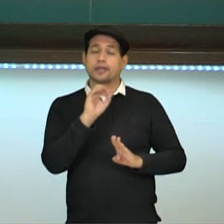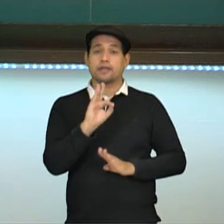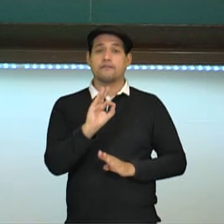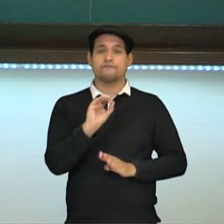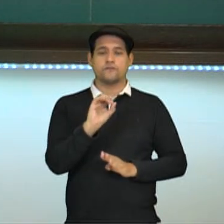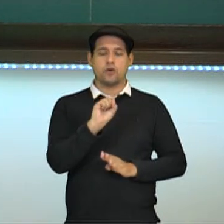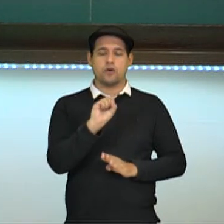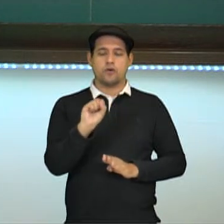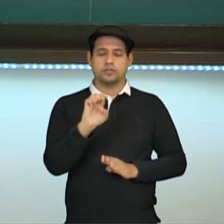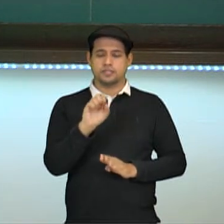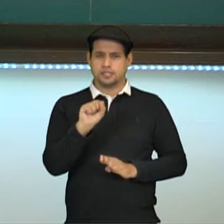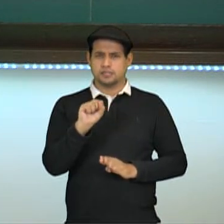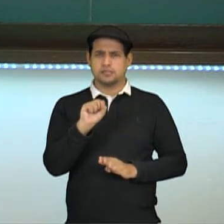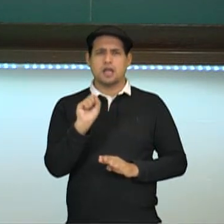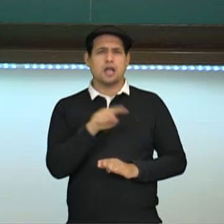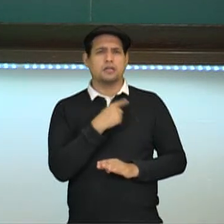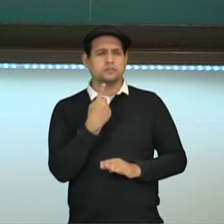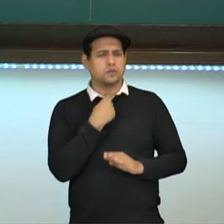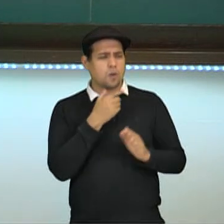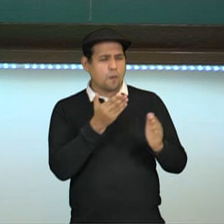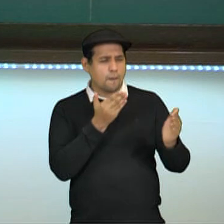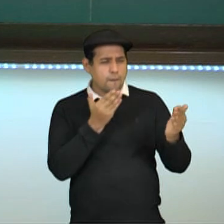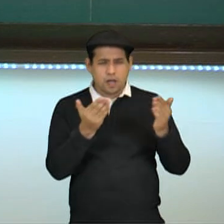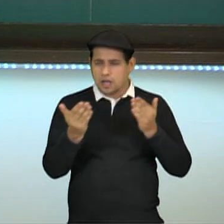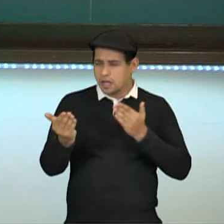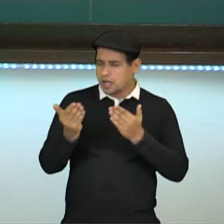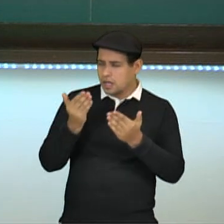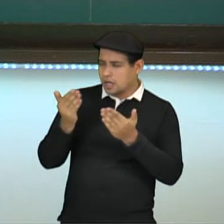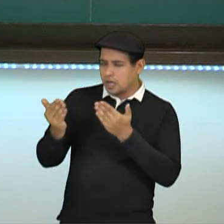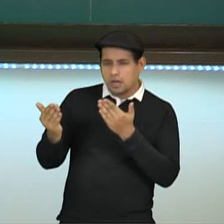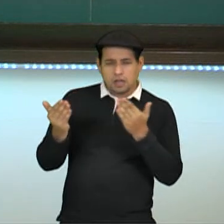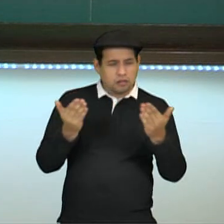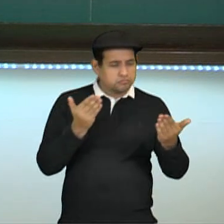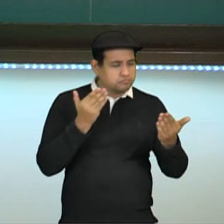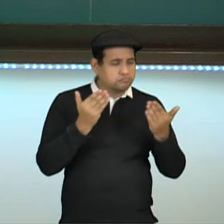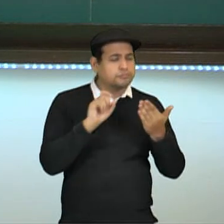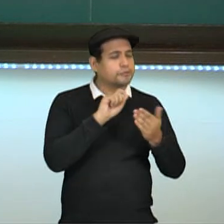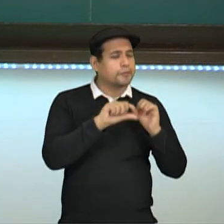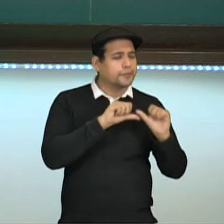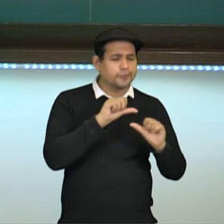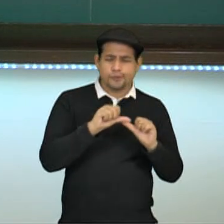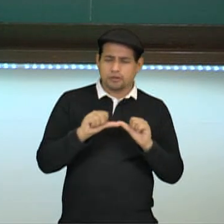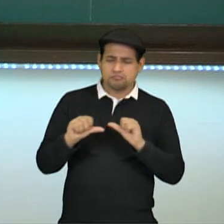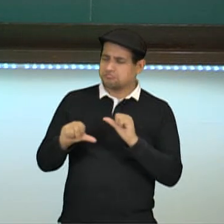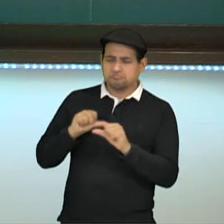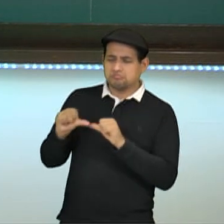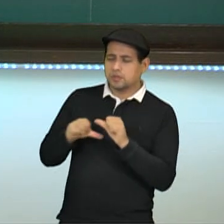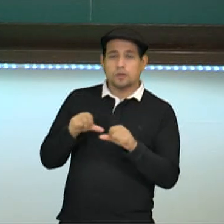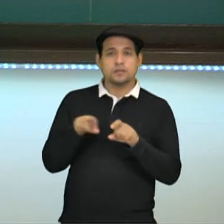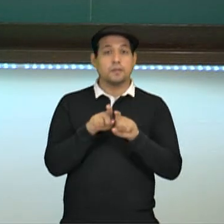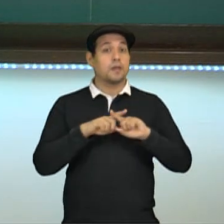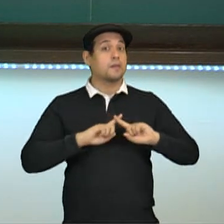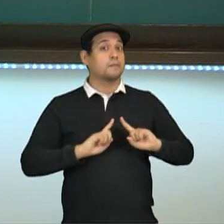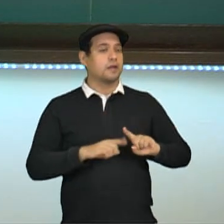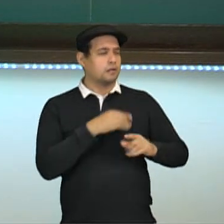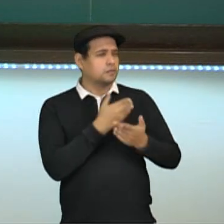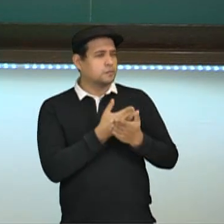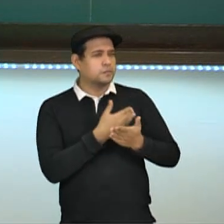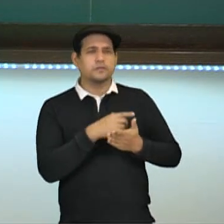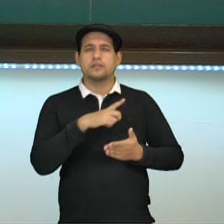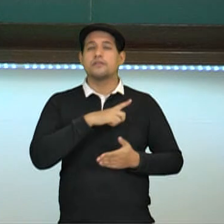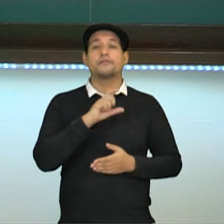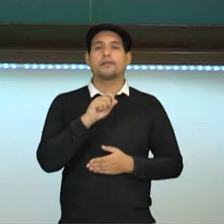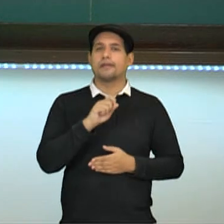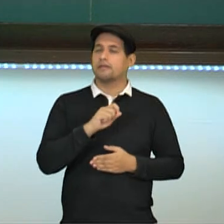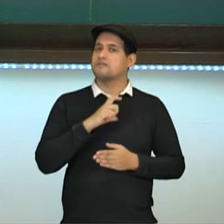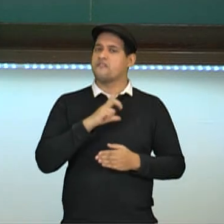fósseis, deu para comparar, deu para visualizar, né, o que mudou, o que não mudou. E aí os estudos foram ganhando